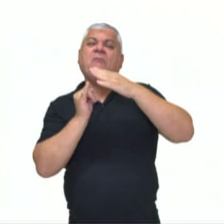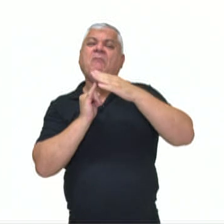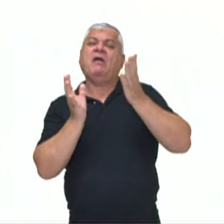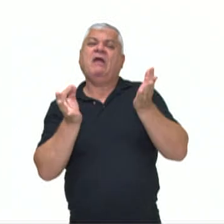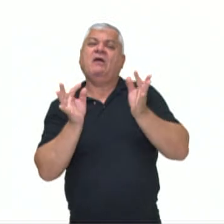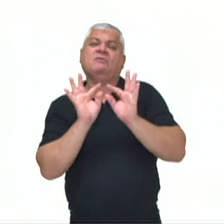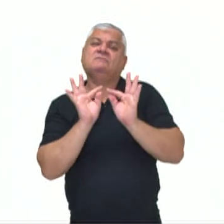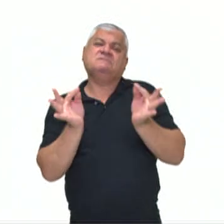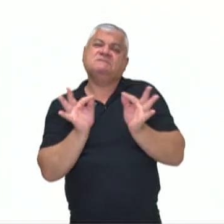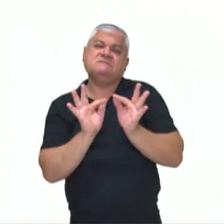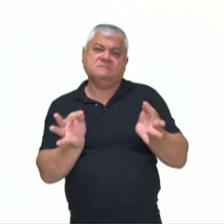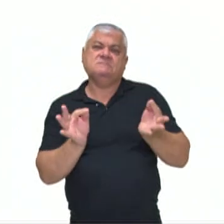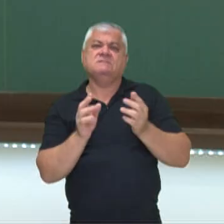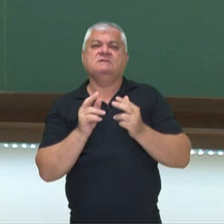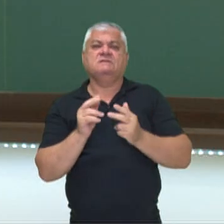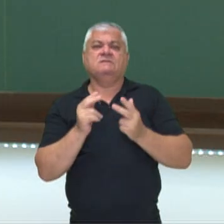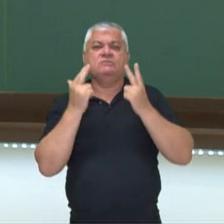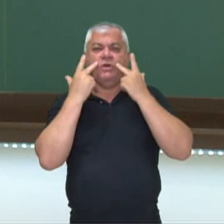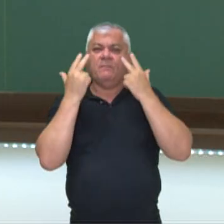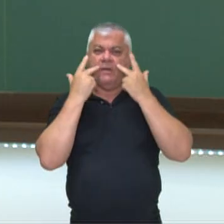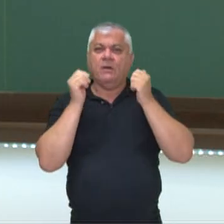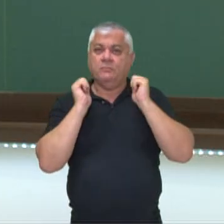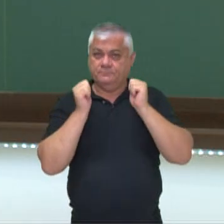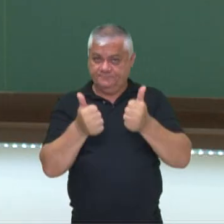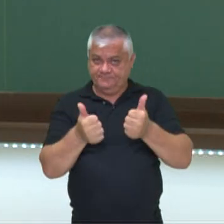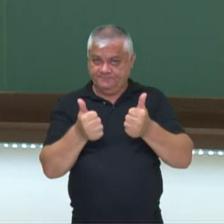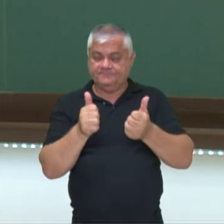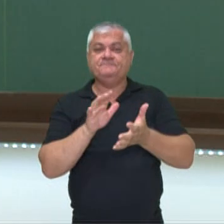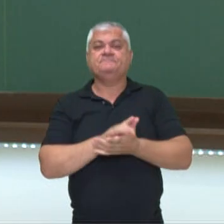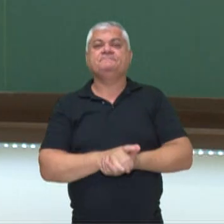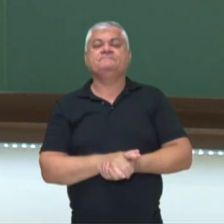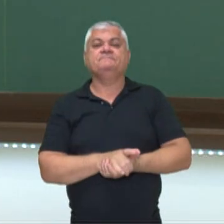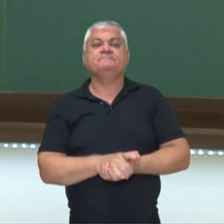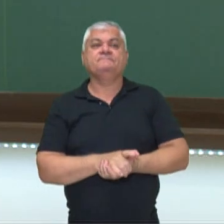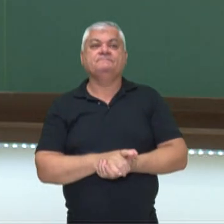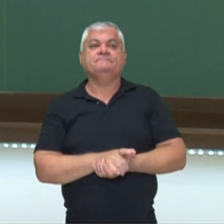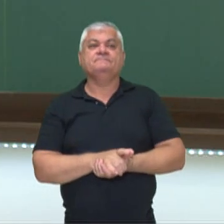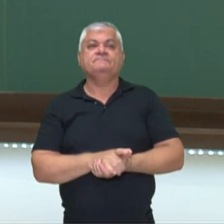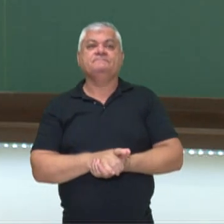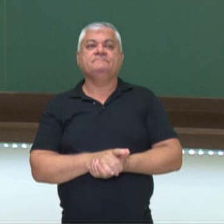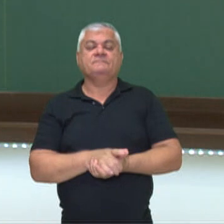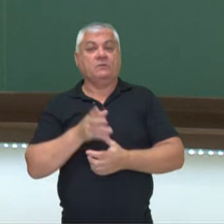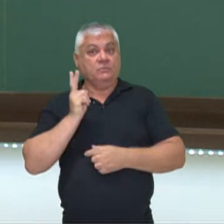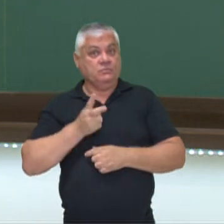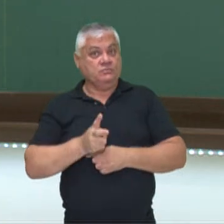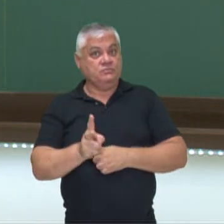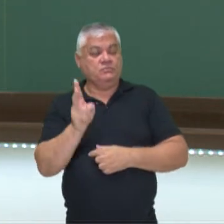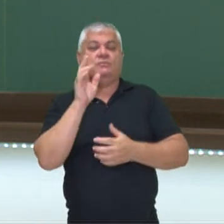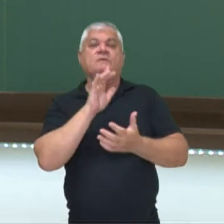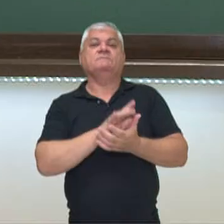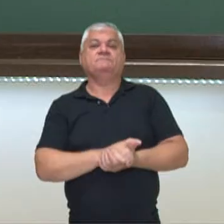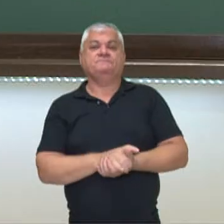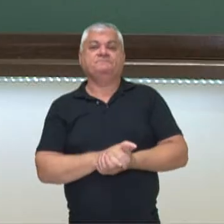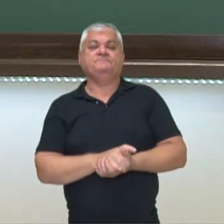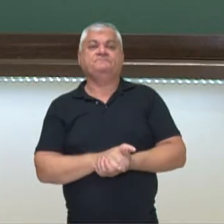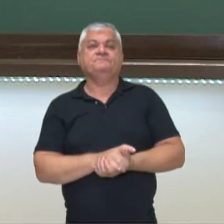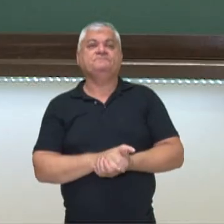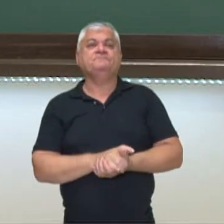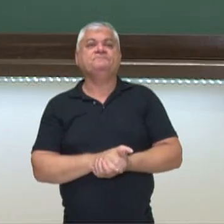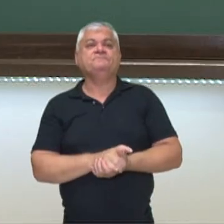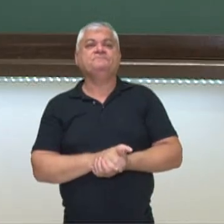ou seja, ele é informal. Tranquilo? Muito bem, adelante então. Empleo del tuteo.